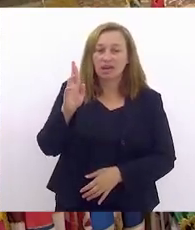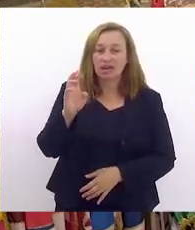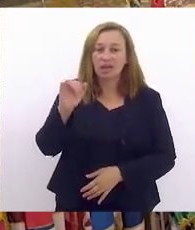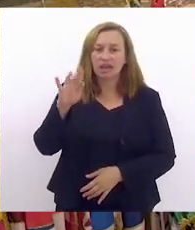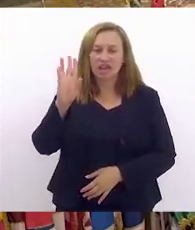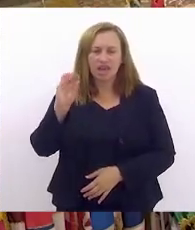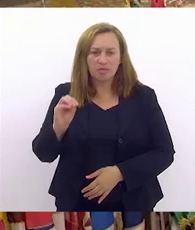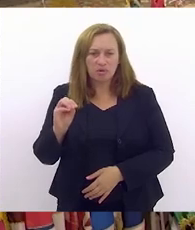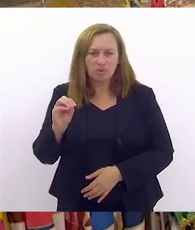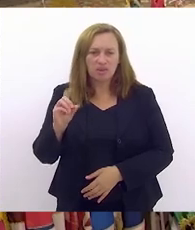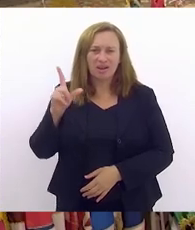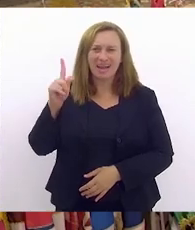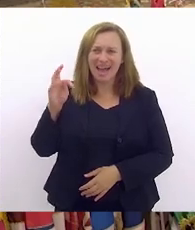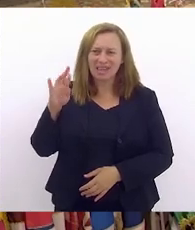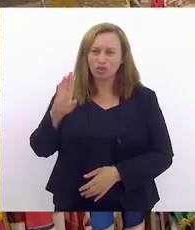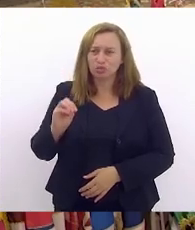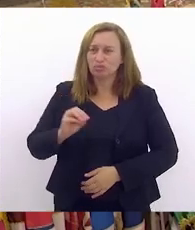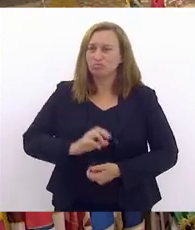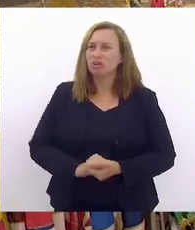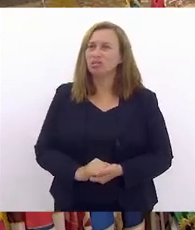Bons.